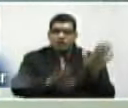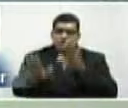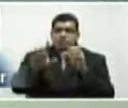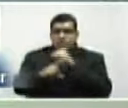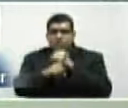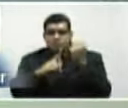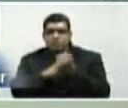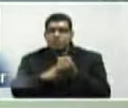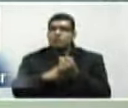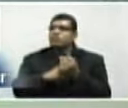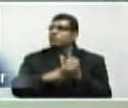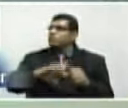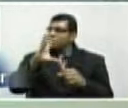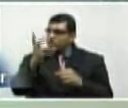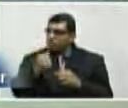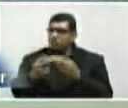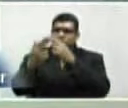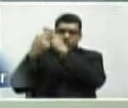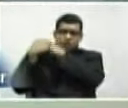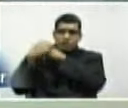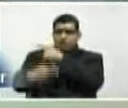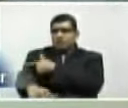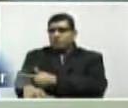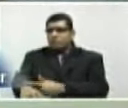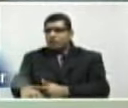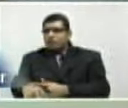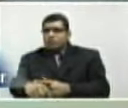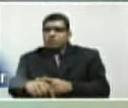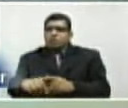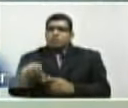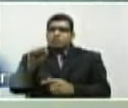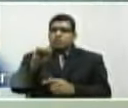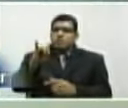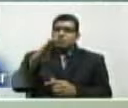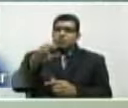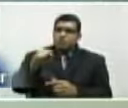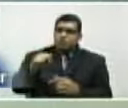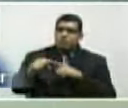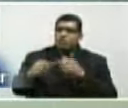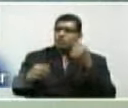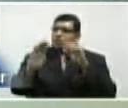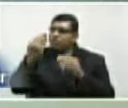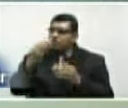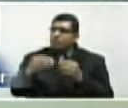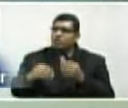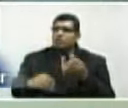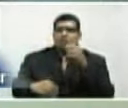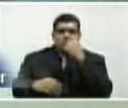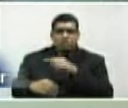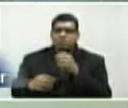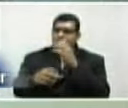Instituto Dignidade para Todos, símbolo de fraude, denunciado pelo Tribunal de